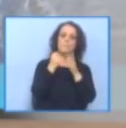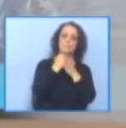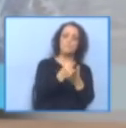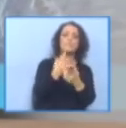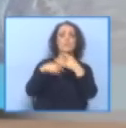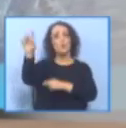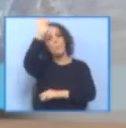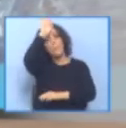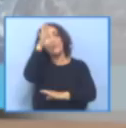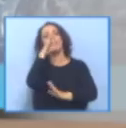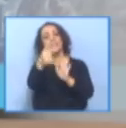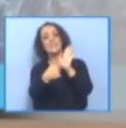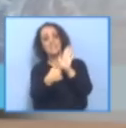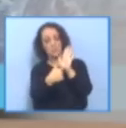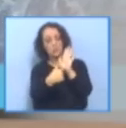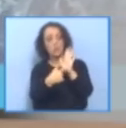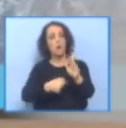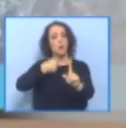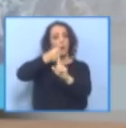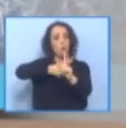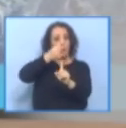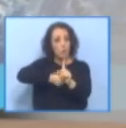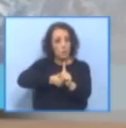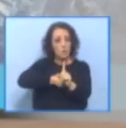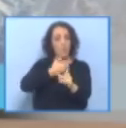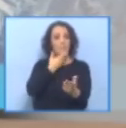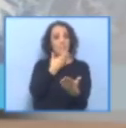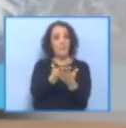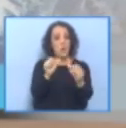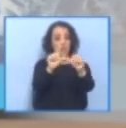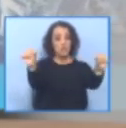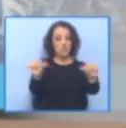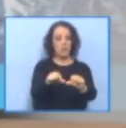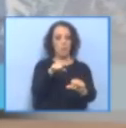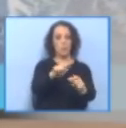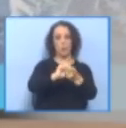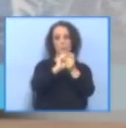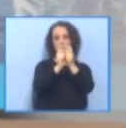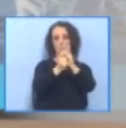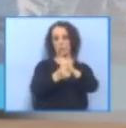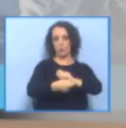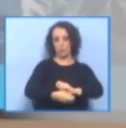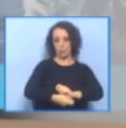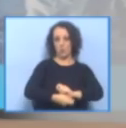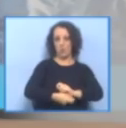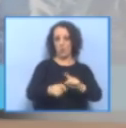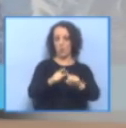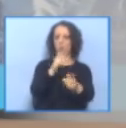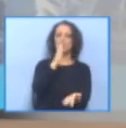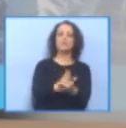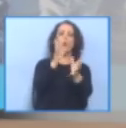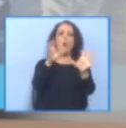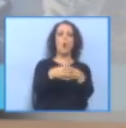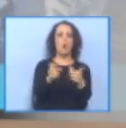diz aqui, que é lutar para que o sistema mude e seja menos exclusivo. E